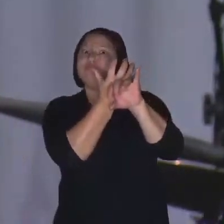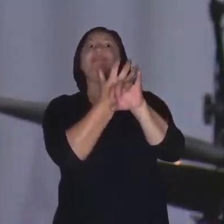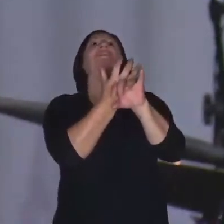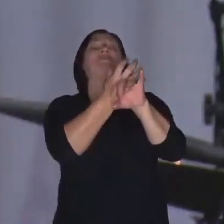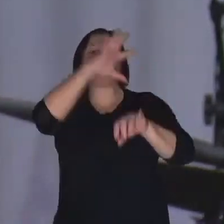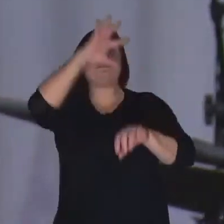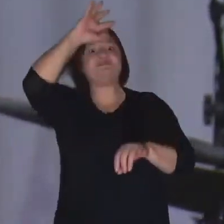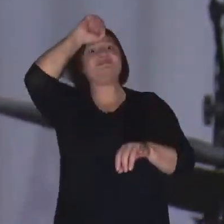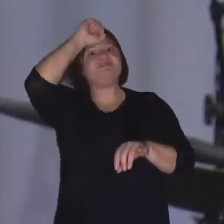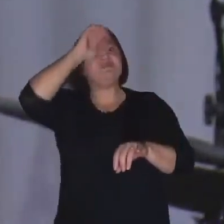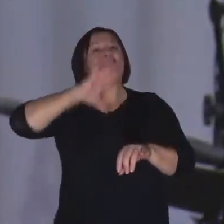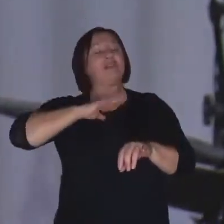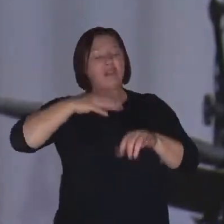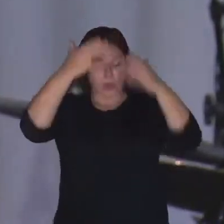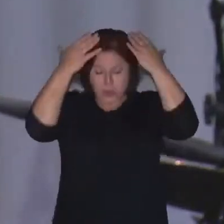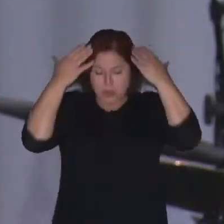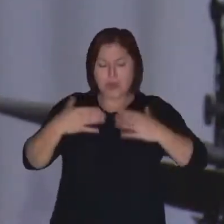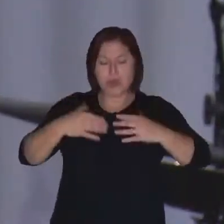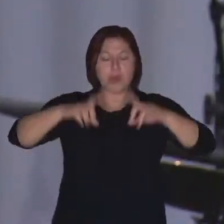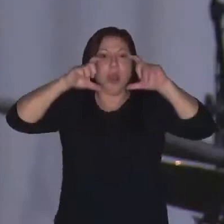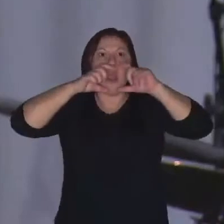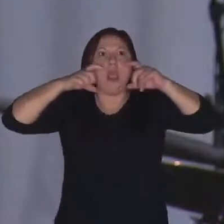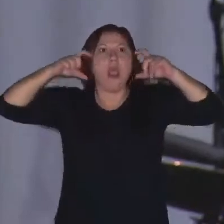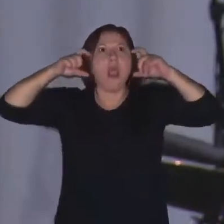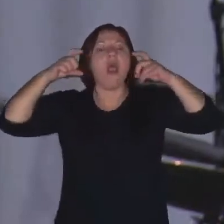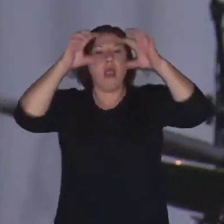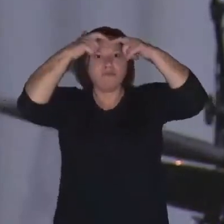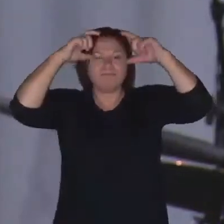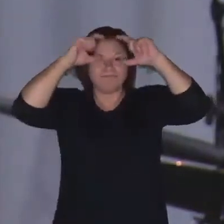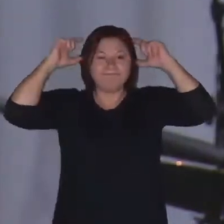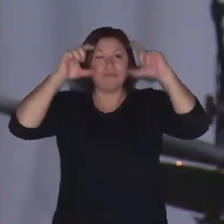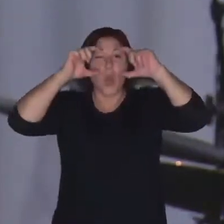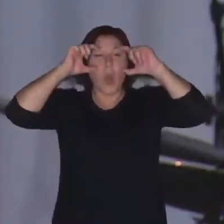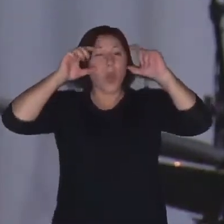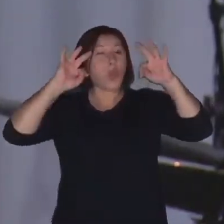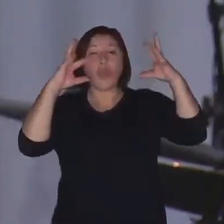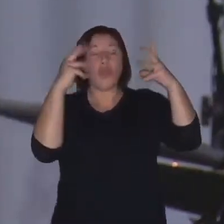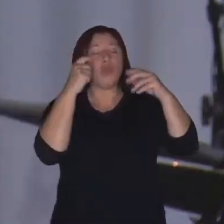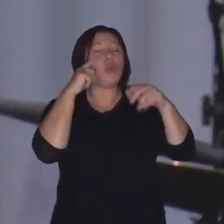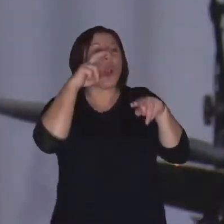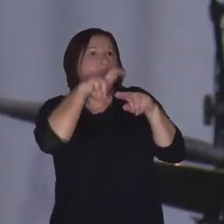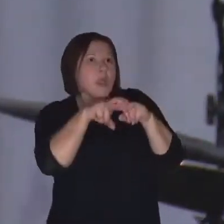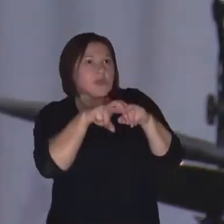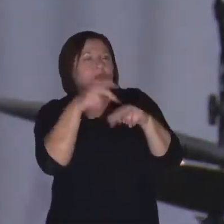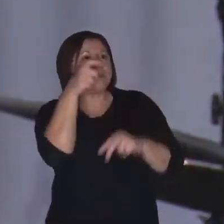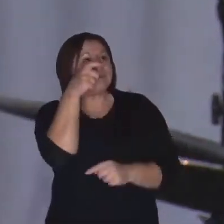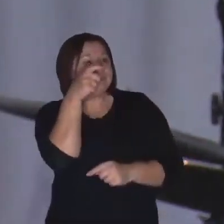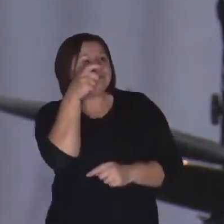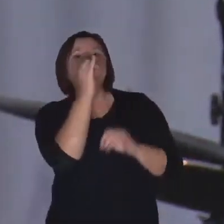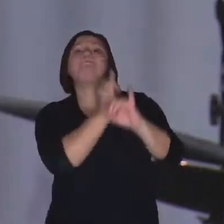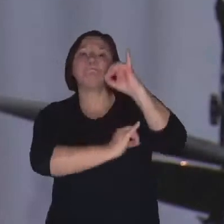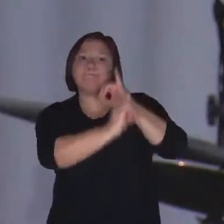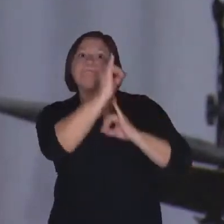que é enfermeiro, ou você que é auxiliar de enfermagem. Na verdade, você deve estar trabalhando pra caramba. Acho que você nem está conseguindo assistir agora.